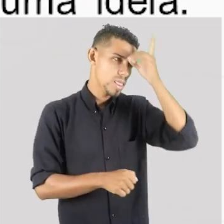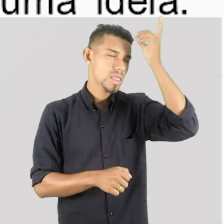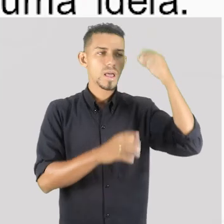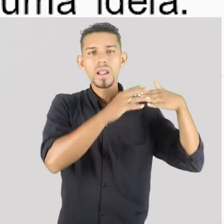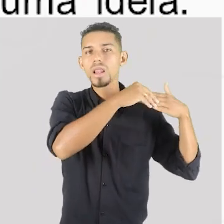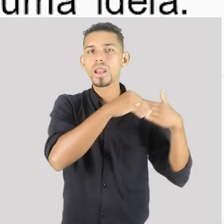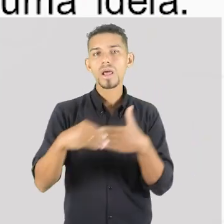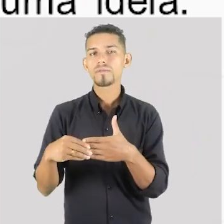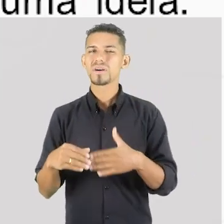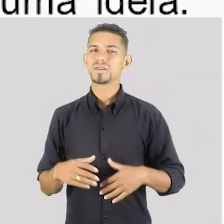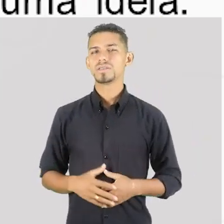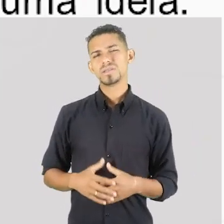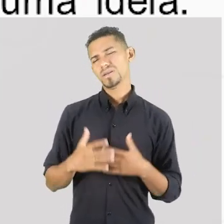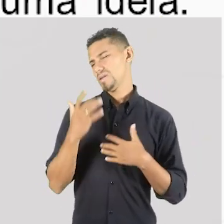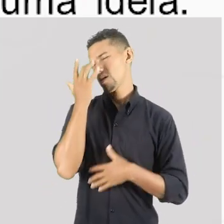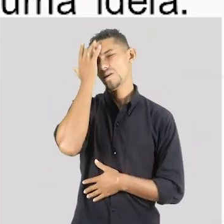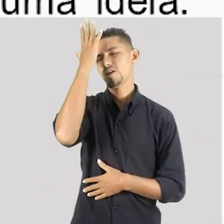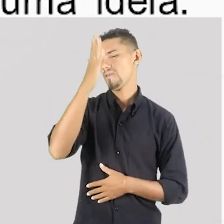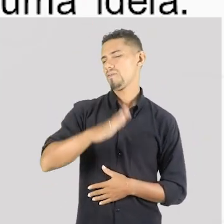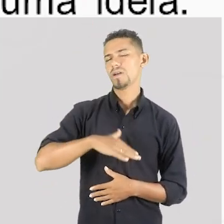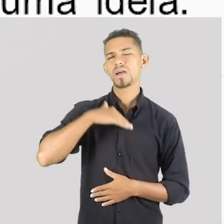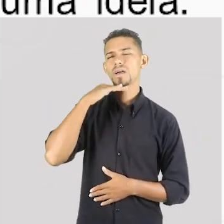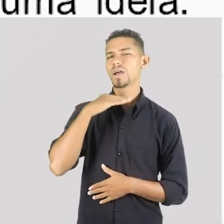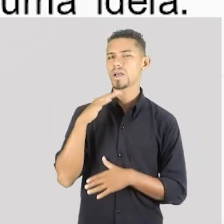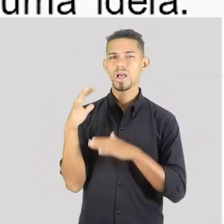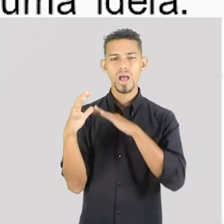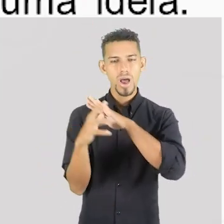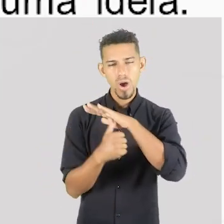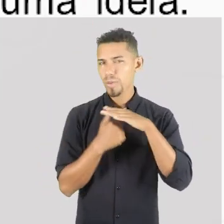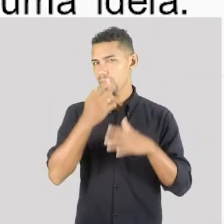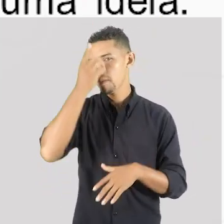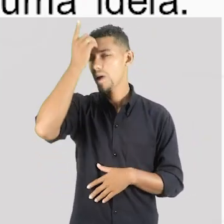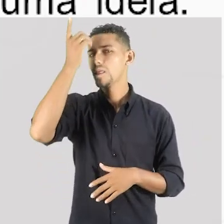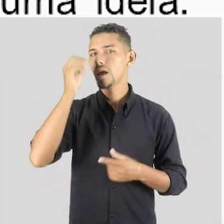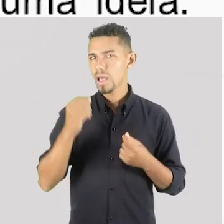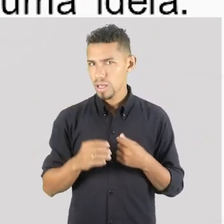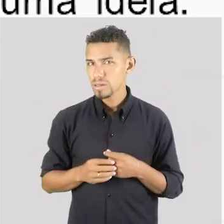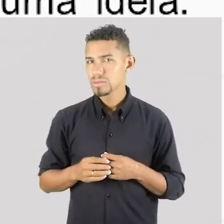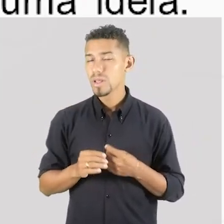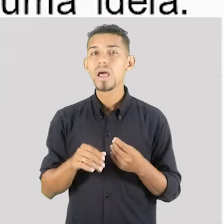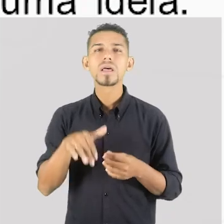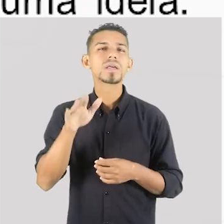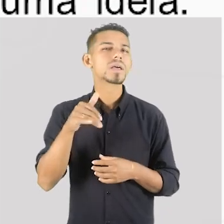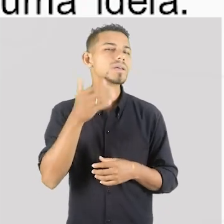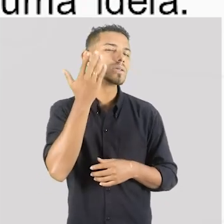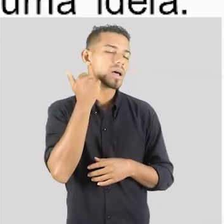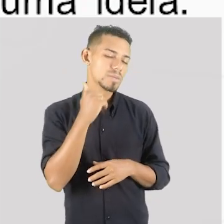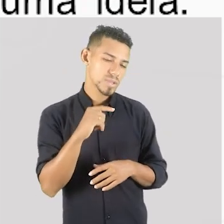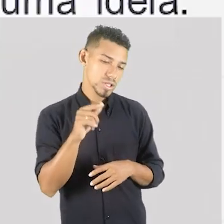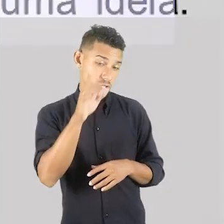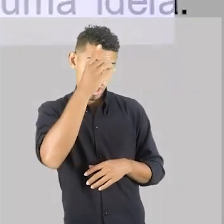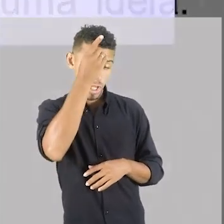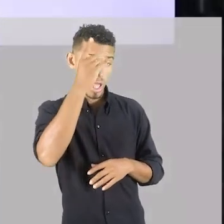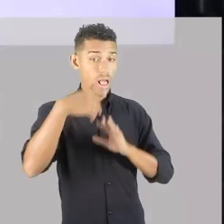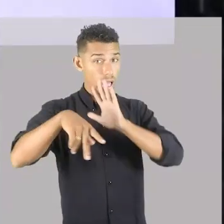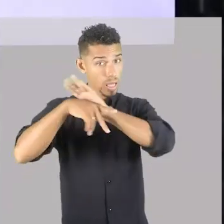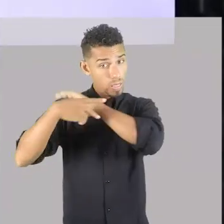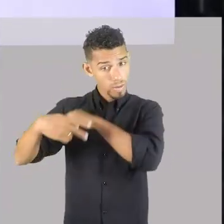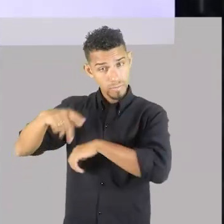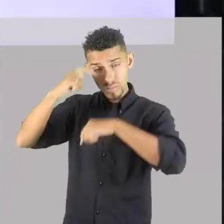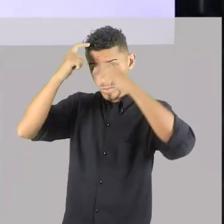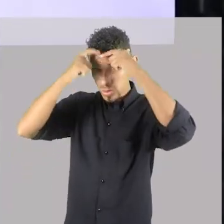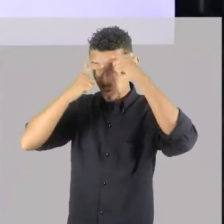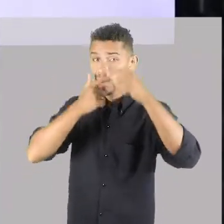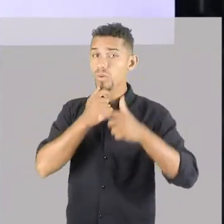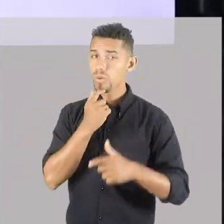tão fácil roubar uma ideia, quem jamais saberia que já tinha dono? Olha como é a preocupação e olha como